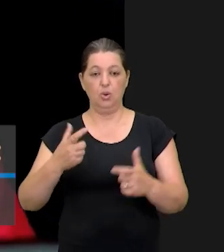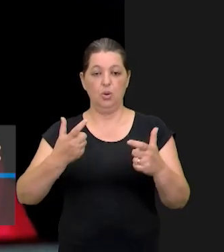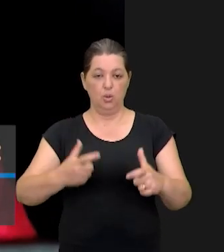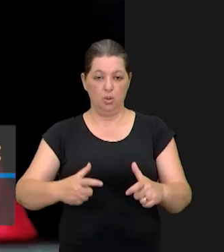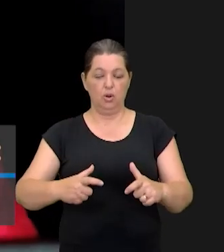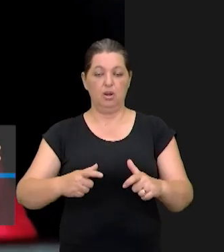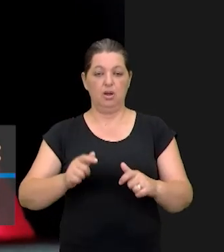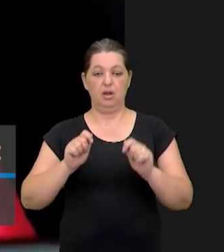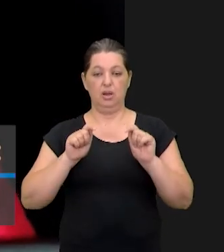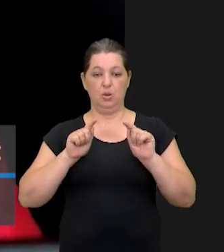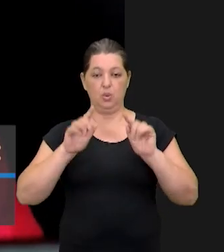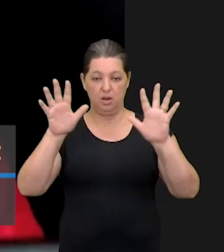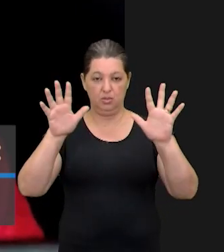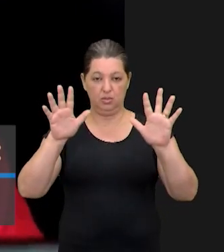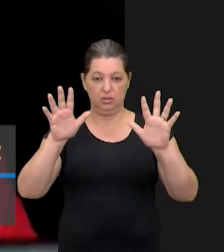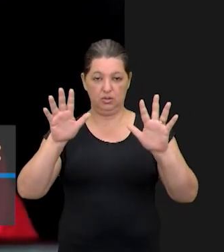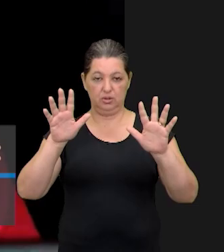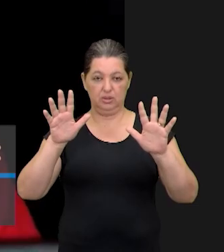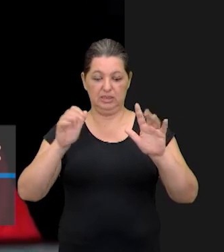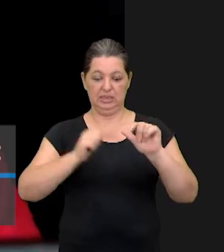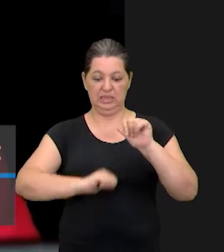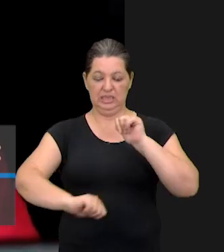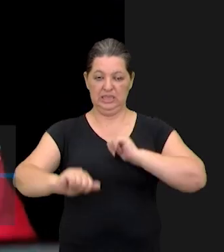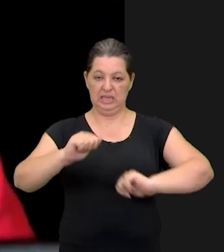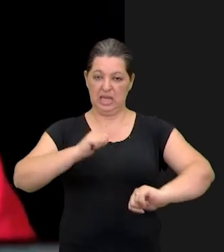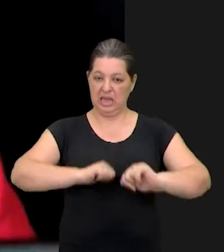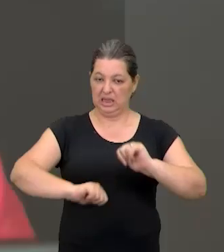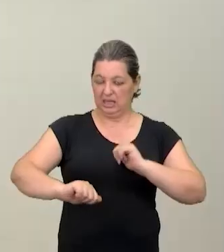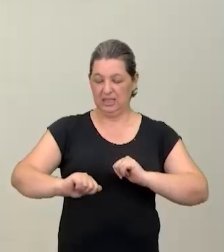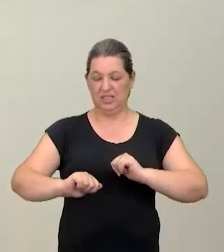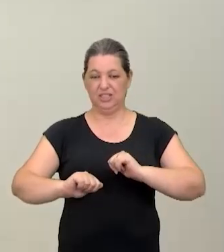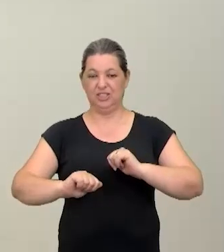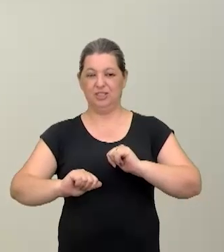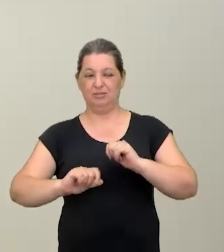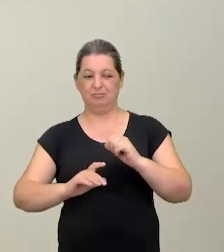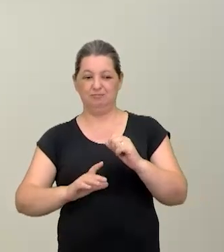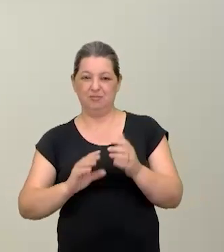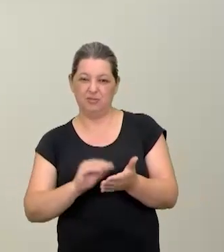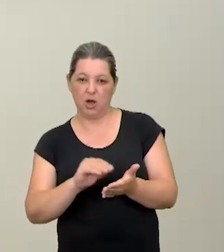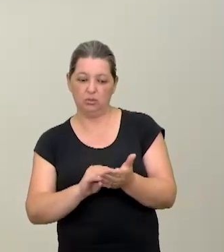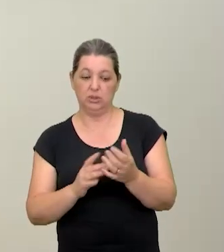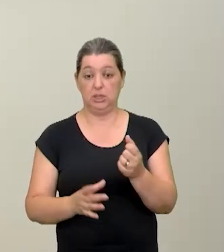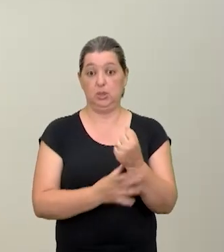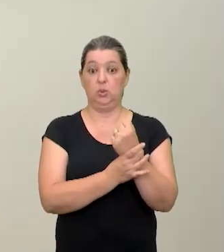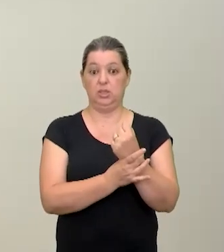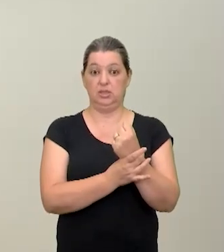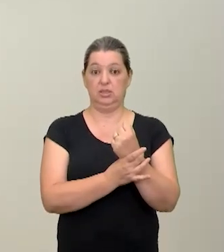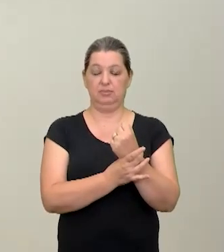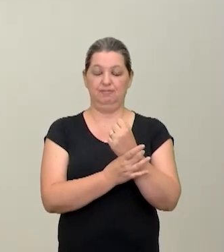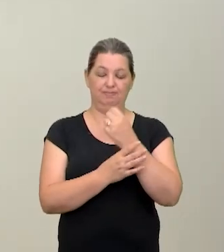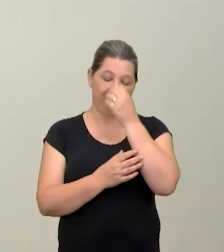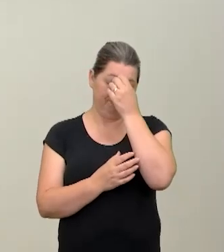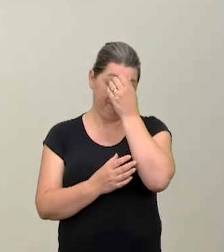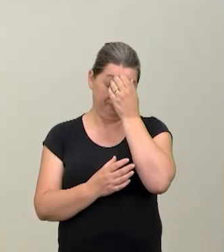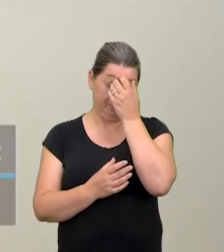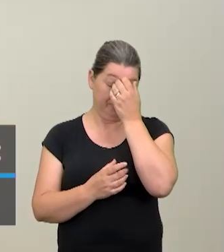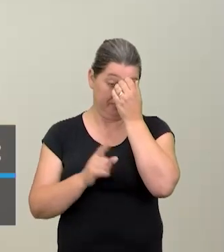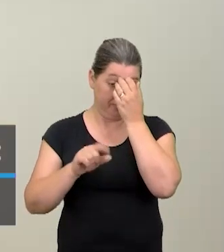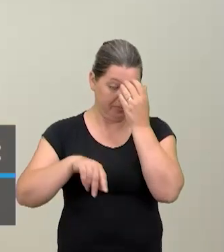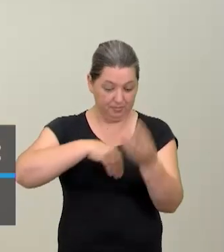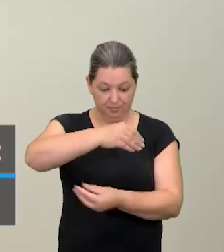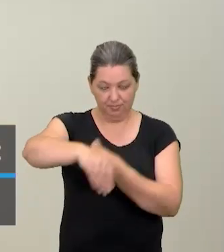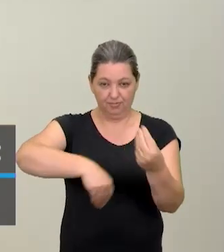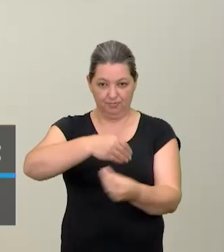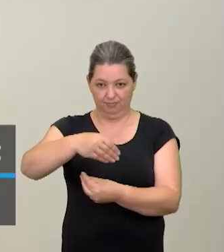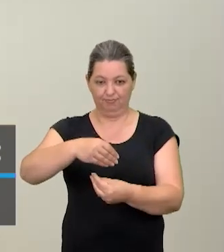a ansiedade e a insegurança. Olha só, então é um misto de sentimentos. Eu gostaria de ler um comentário aqui que